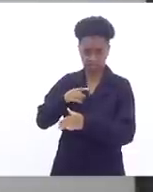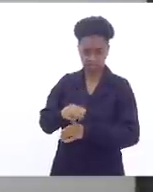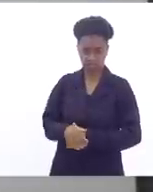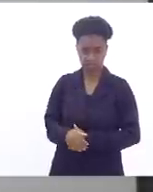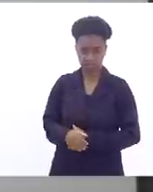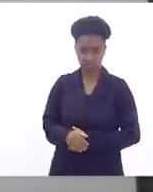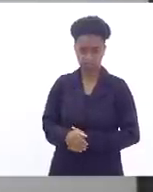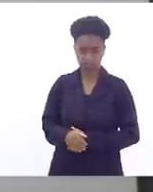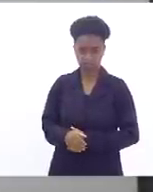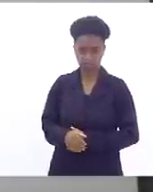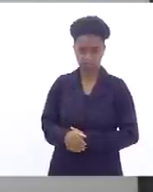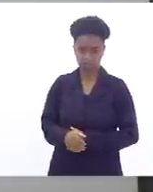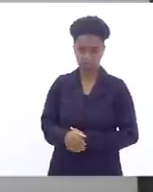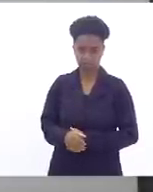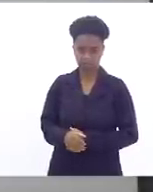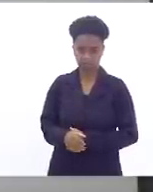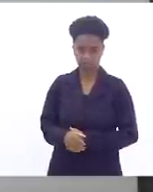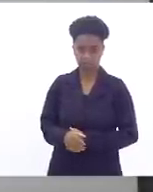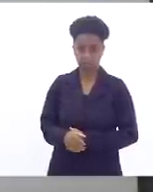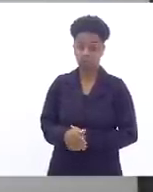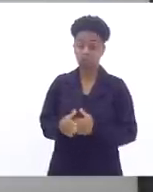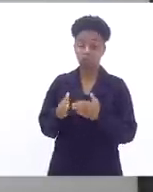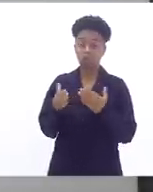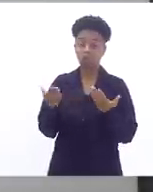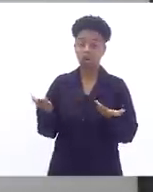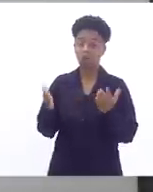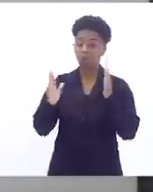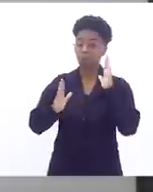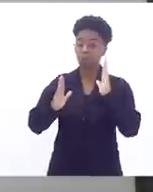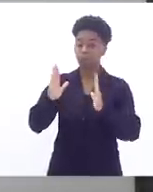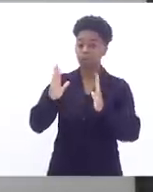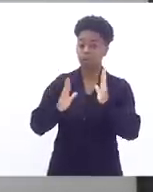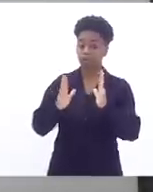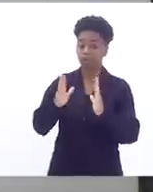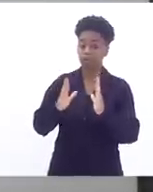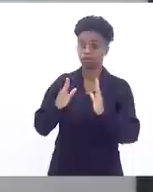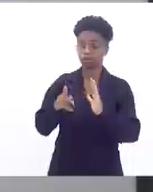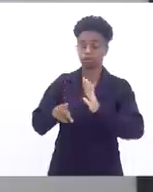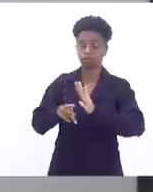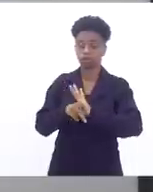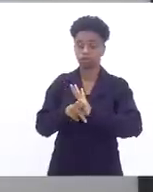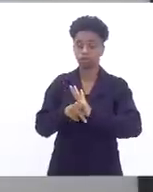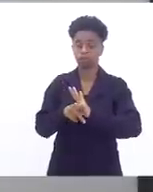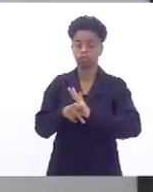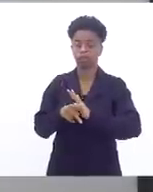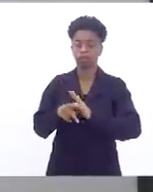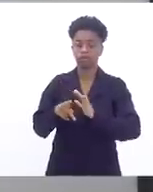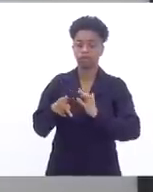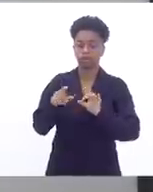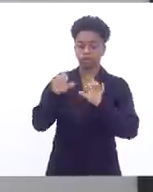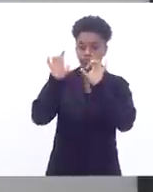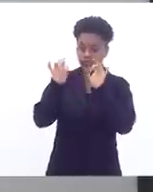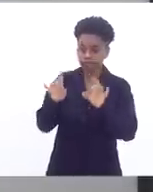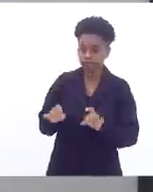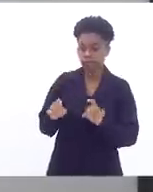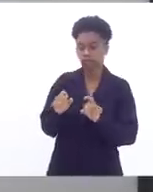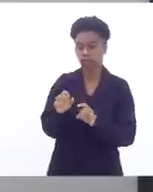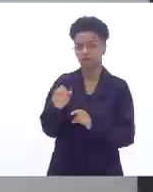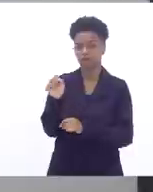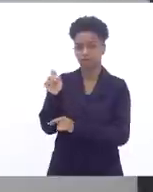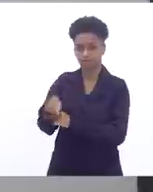Qual a vacância existente nos cargos de especialista em Previdência Social e